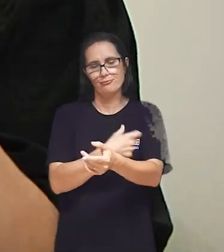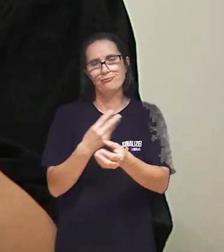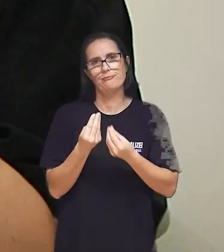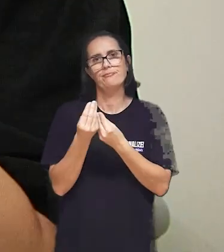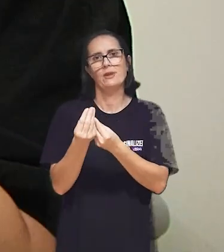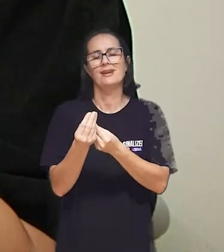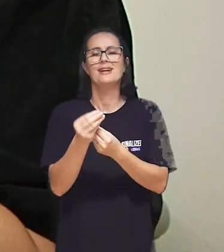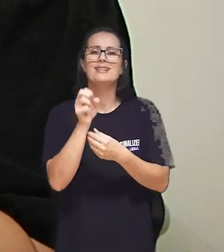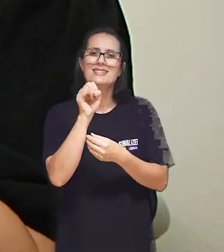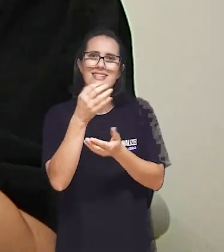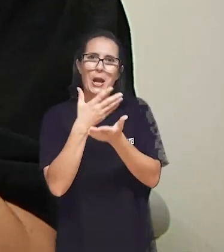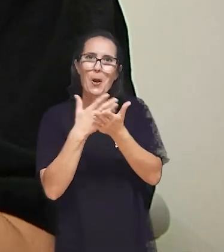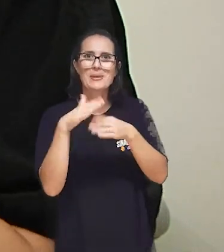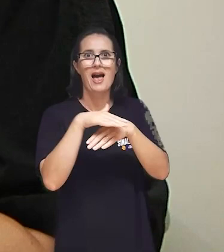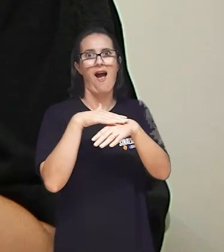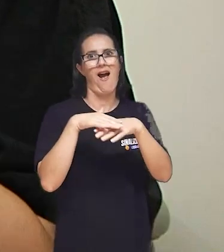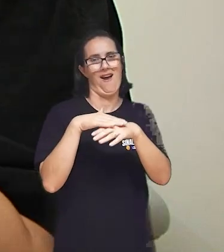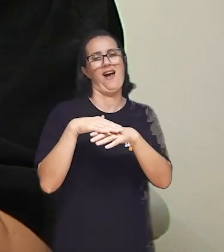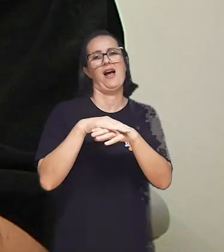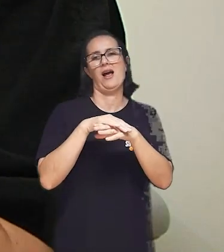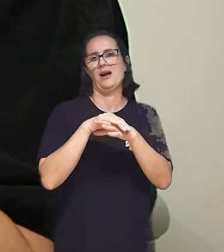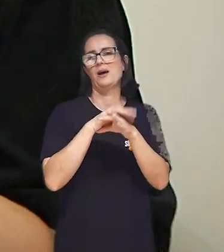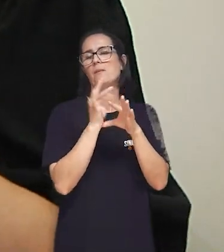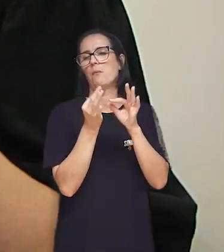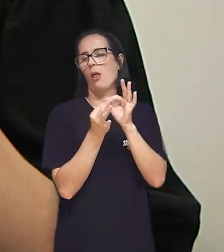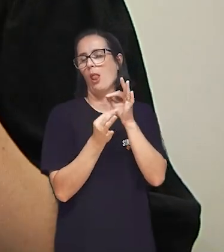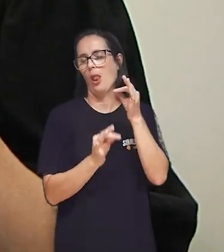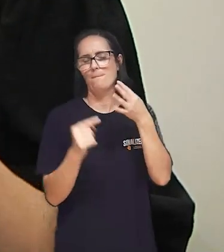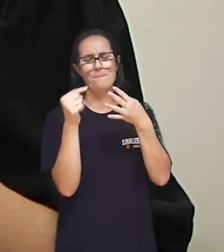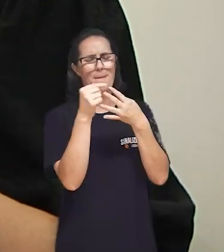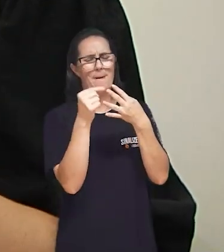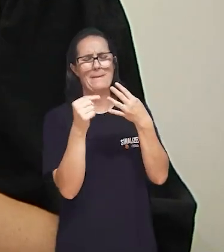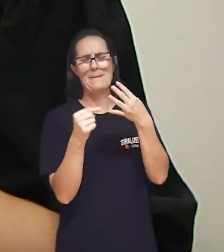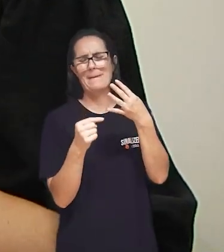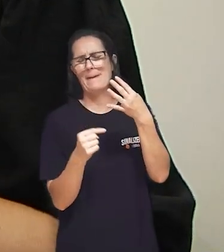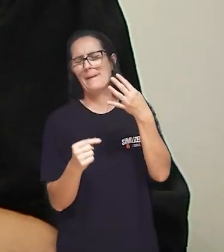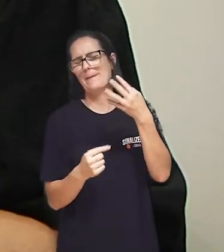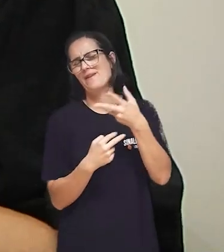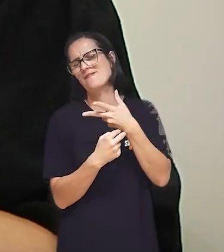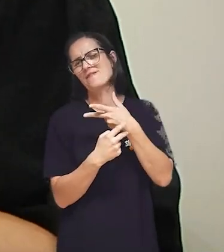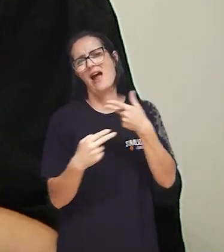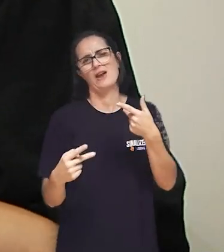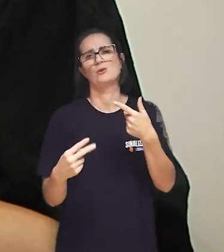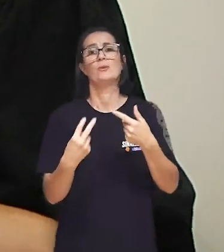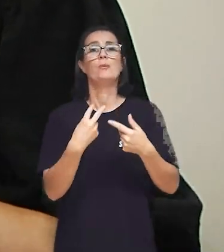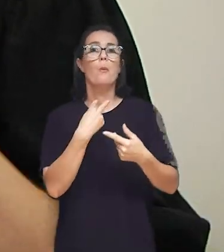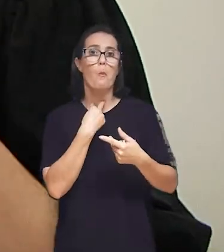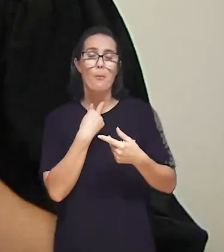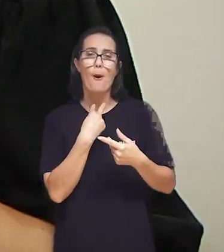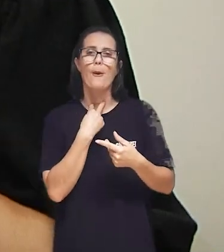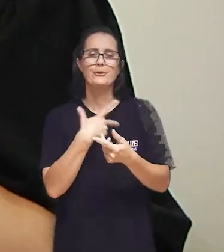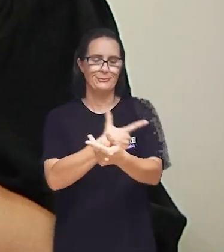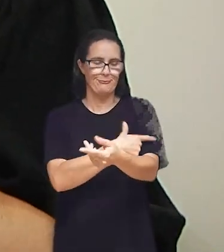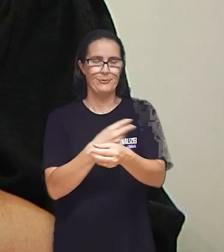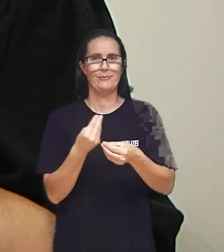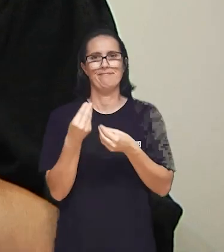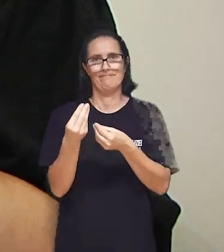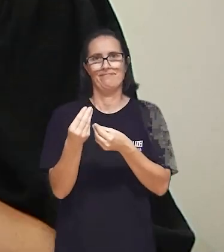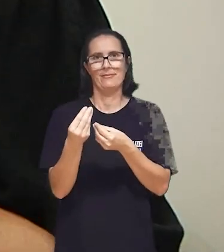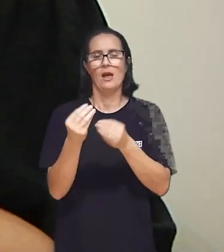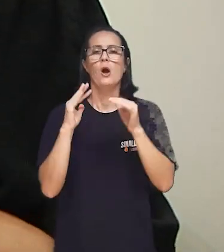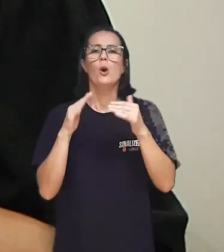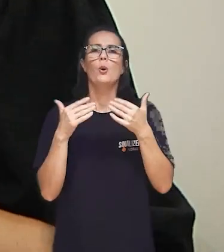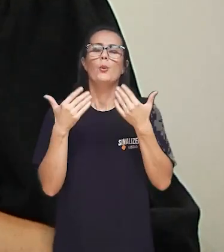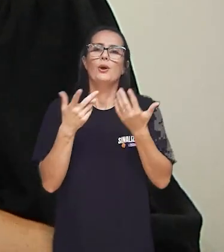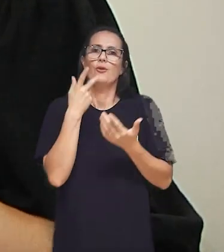gente começar até a conversar sobre isso, a gente vai citar inúmeros motivos de inaptidão. Então, quando a gente fala